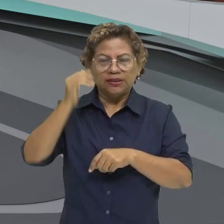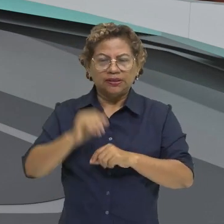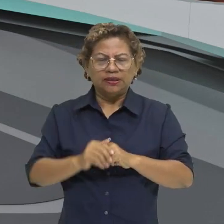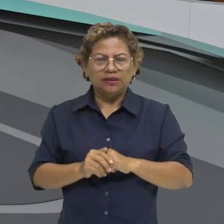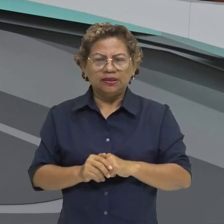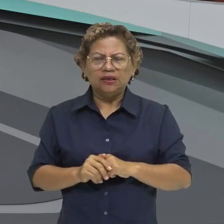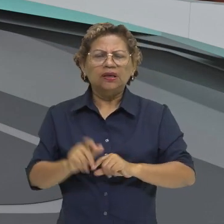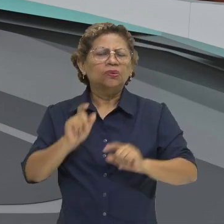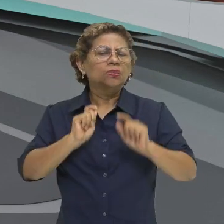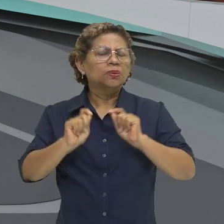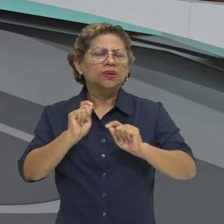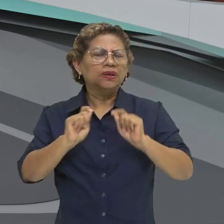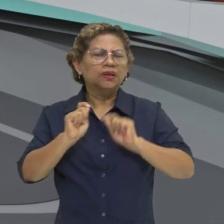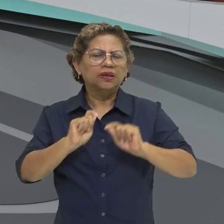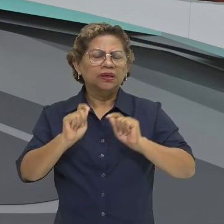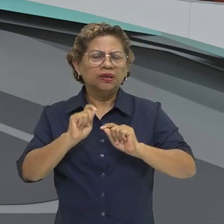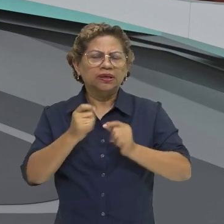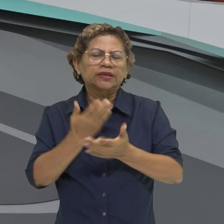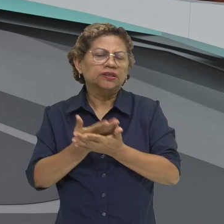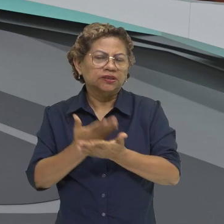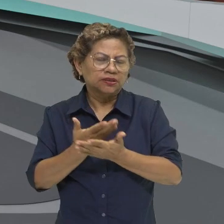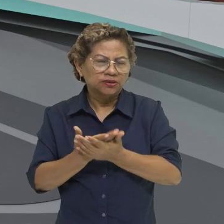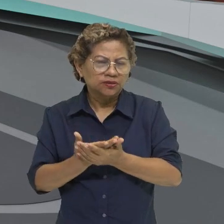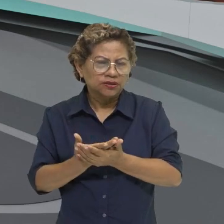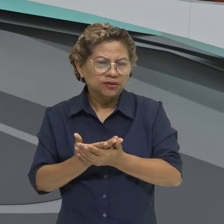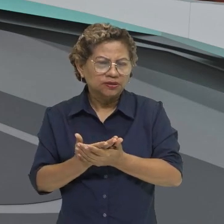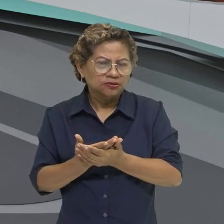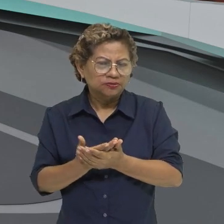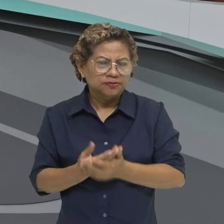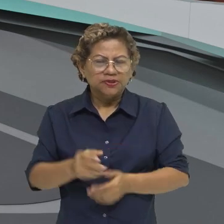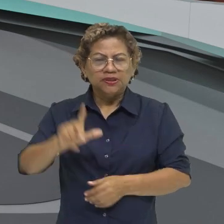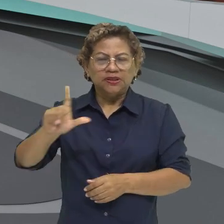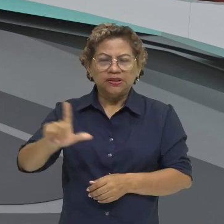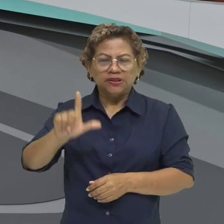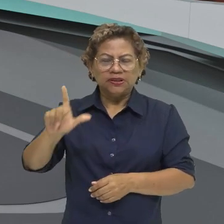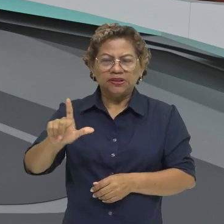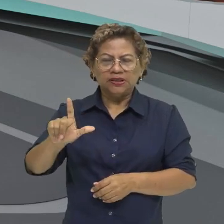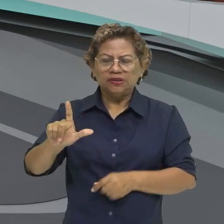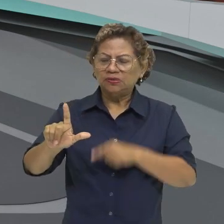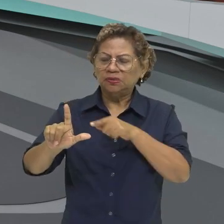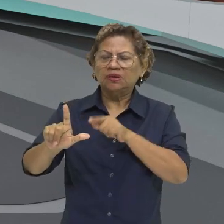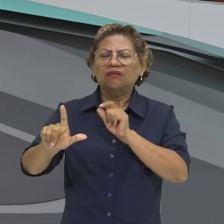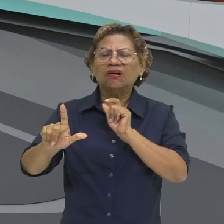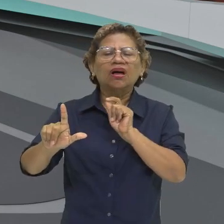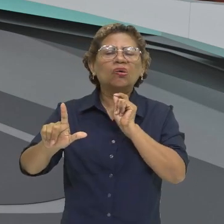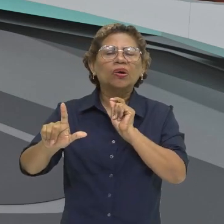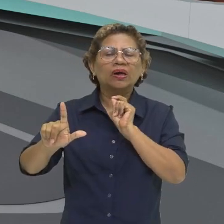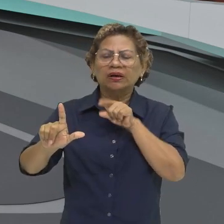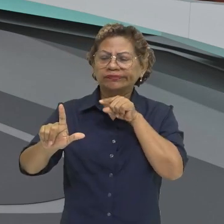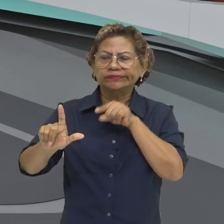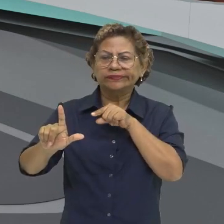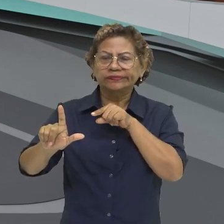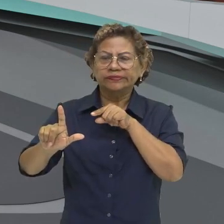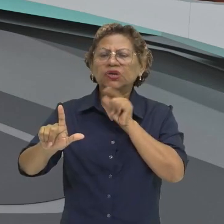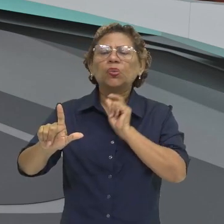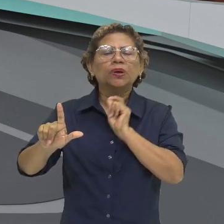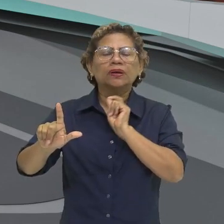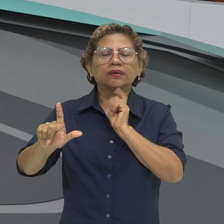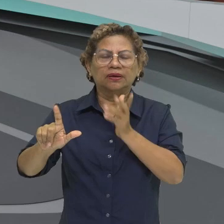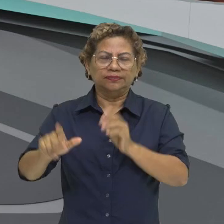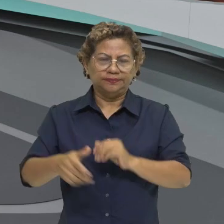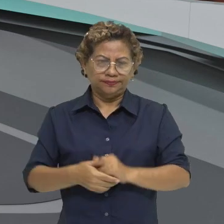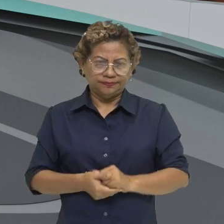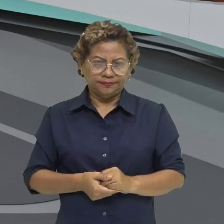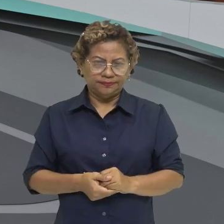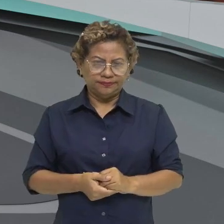que é o objeto do nosso estudo. Literatura é o quê? Você já ouviu essa palavra? Ah, literatura, eu sei o que é literatura.